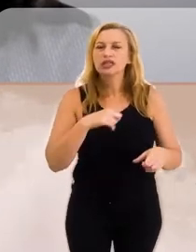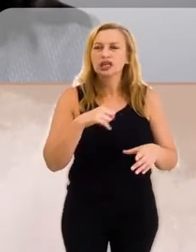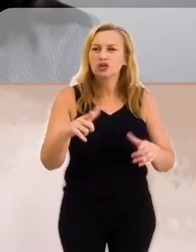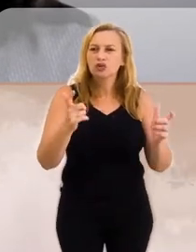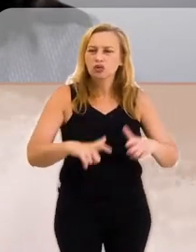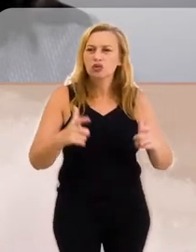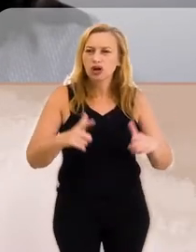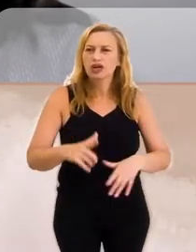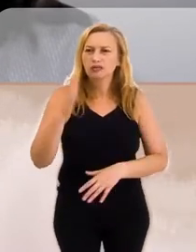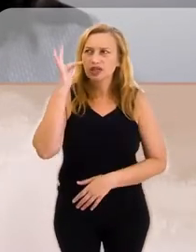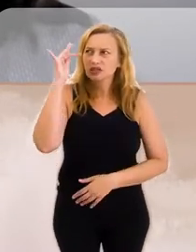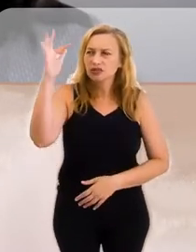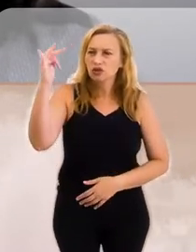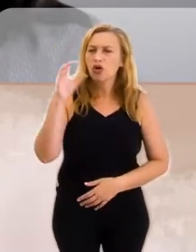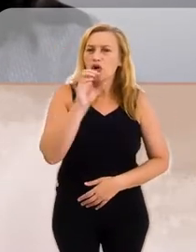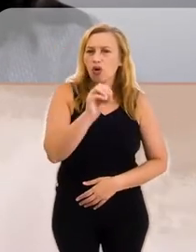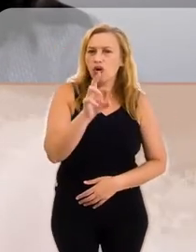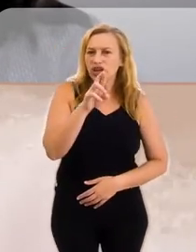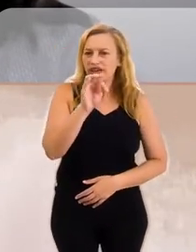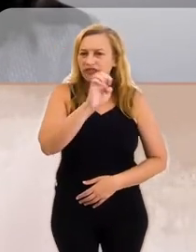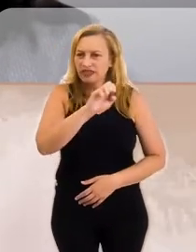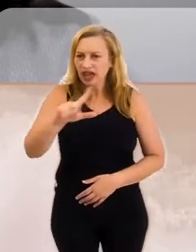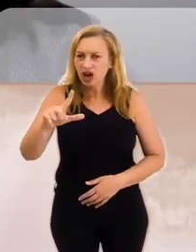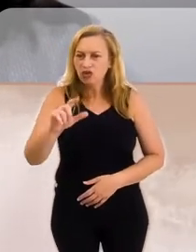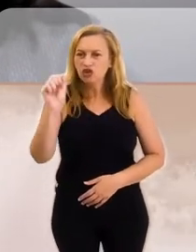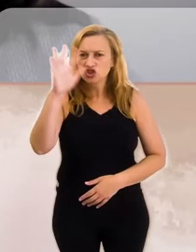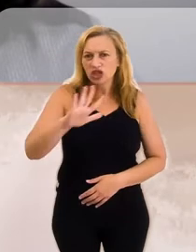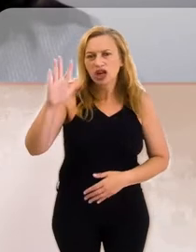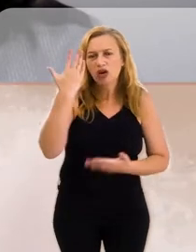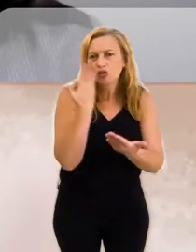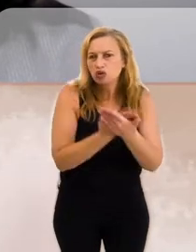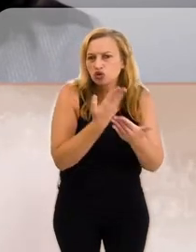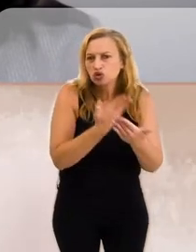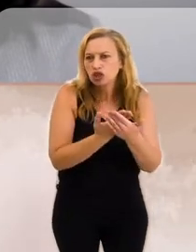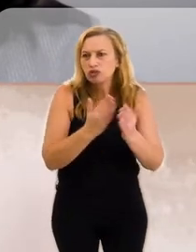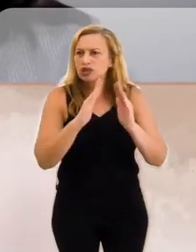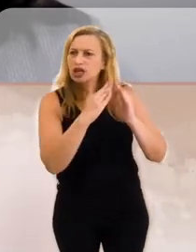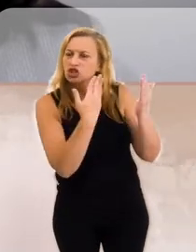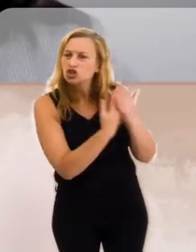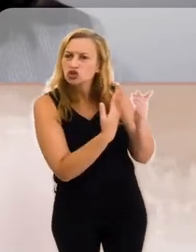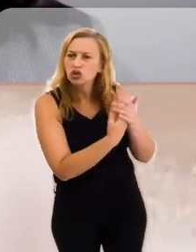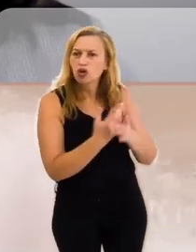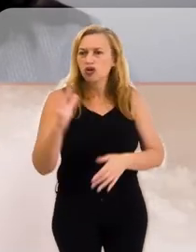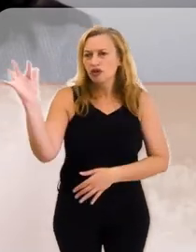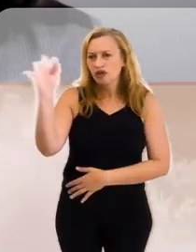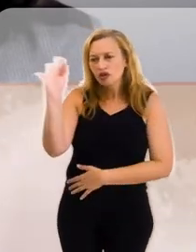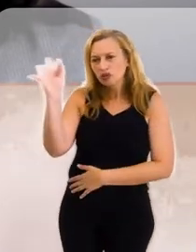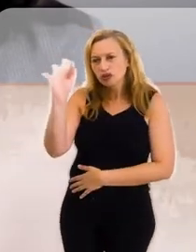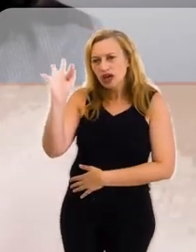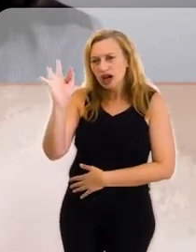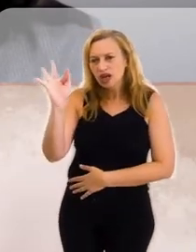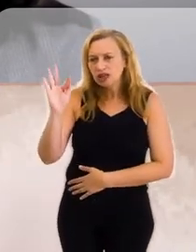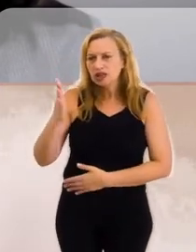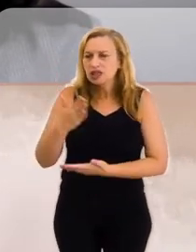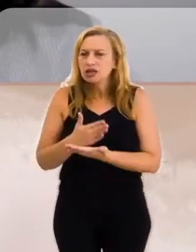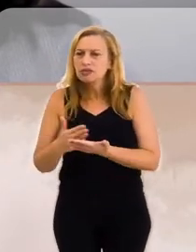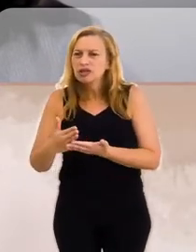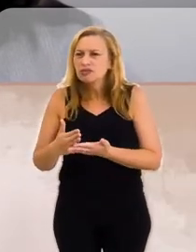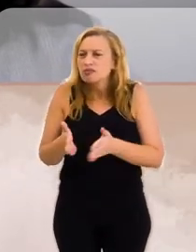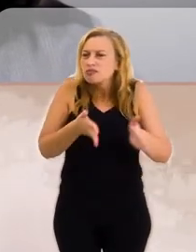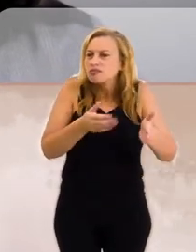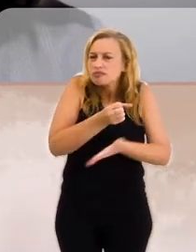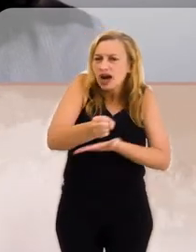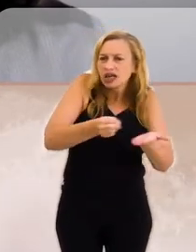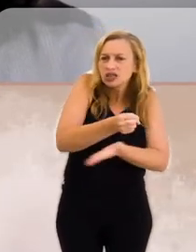para filosofia oriental né que em geral quando a gente Tuda nas o ou na faculdade assim